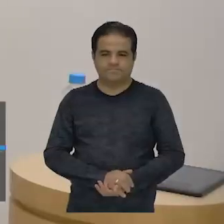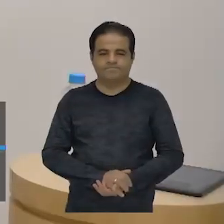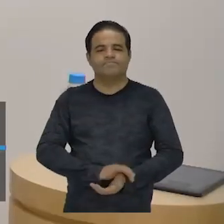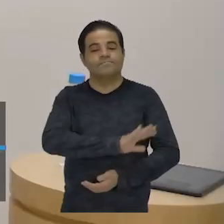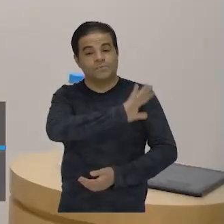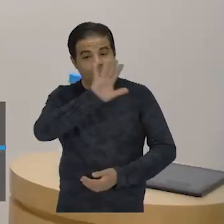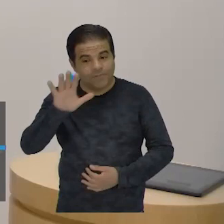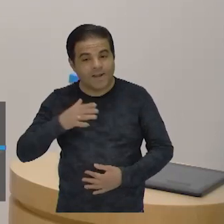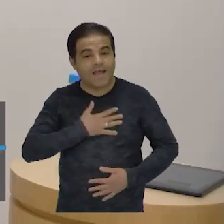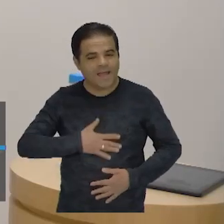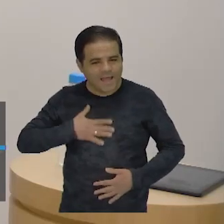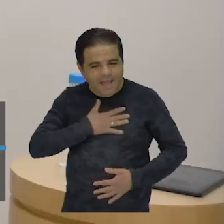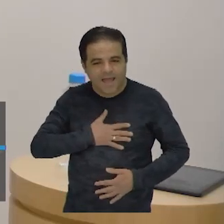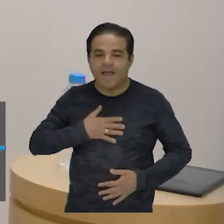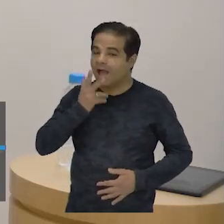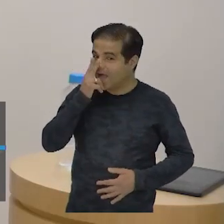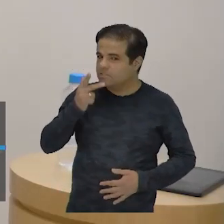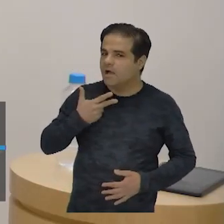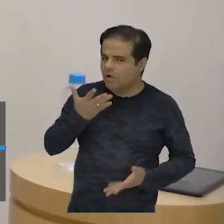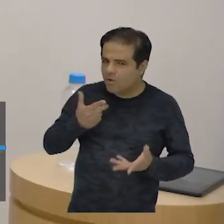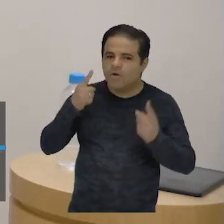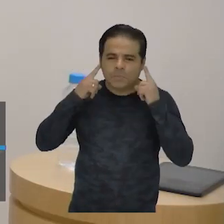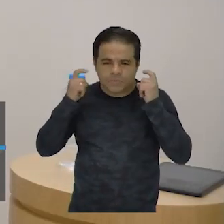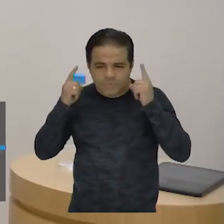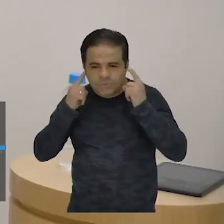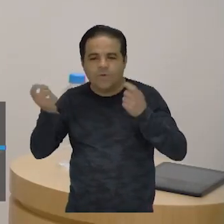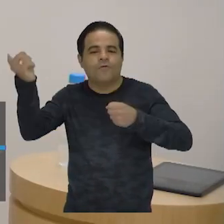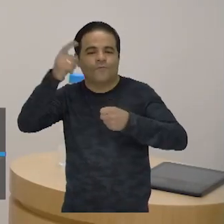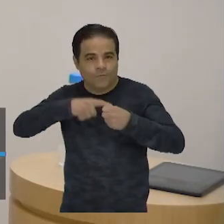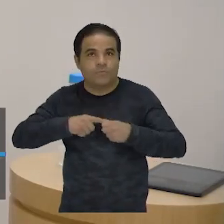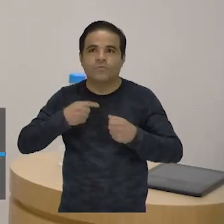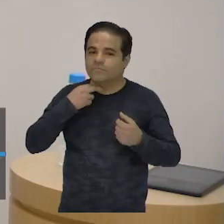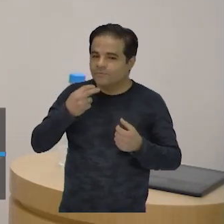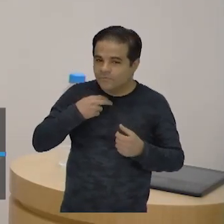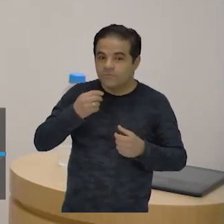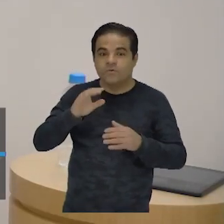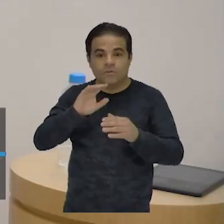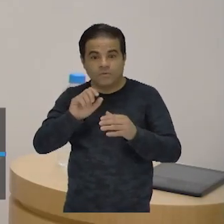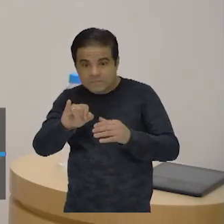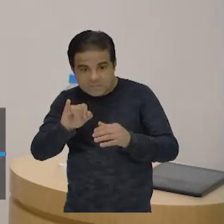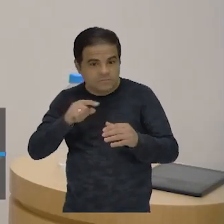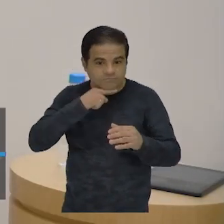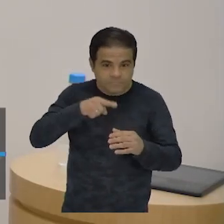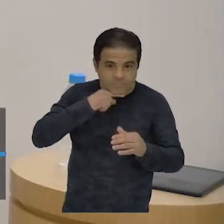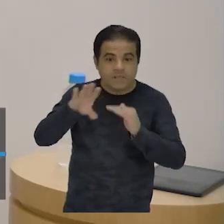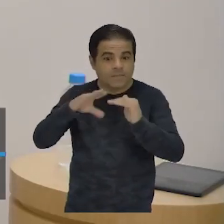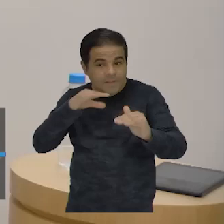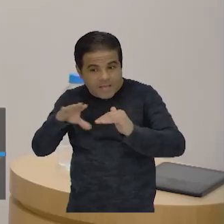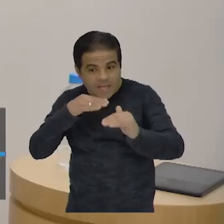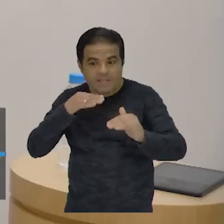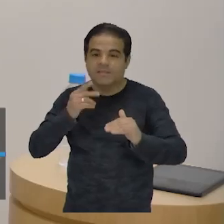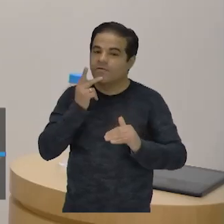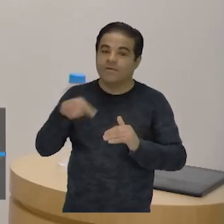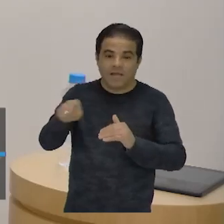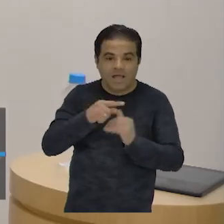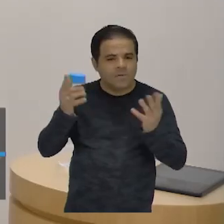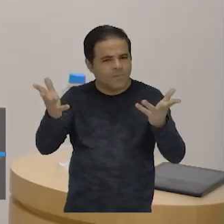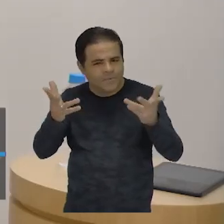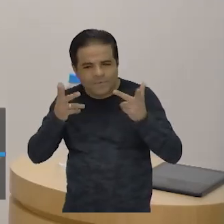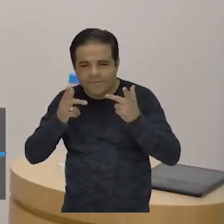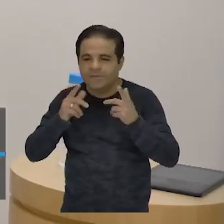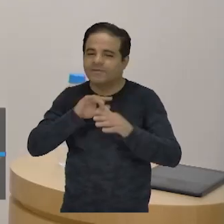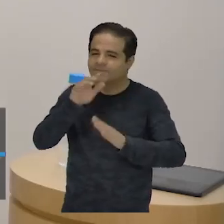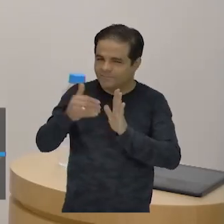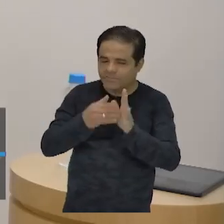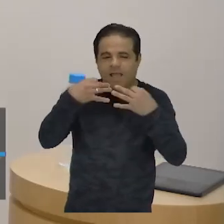Olá, queridíssimos. Acho que agora meu som está funcionando. Qualquer coisa, manda notícia aí, mas estão me avisando que a produção maravilhosa, avisando que tudo agora